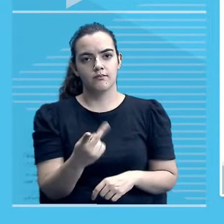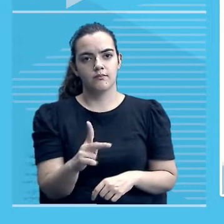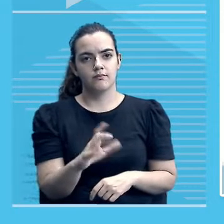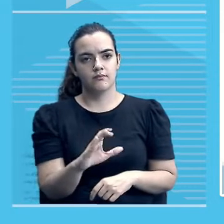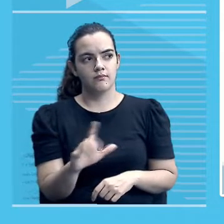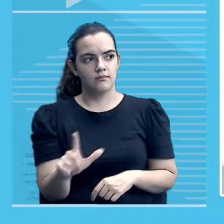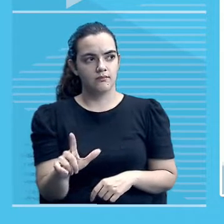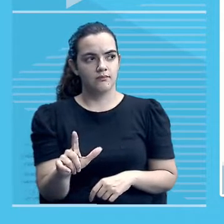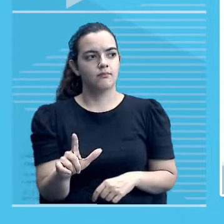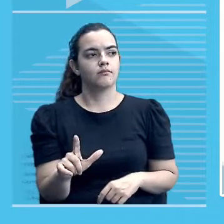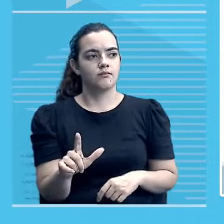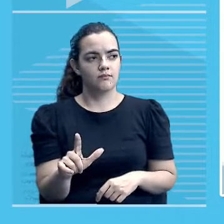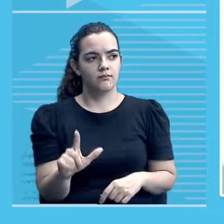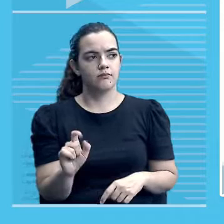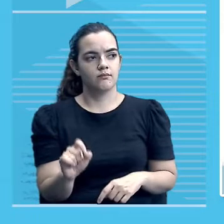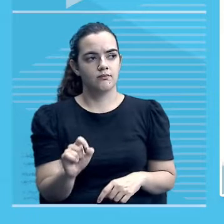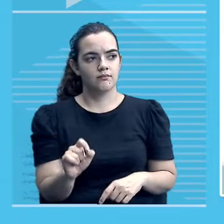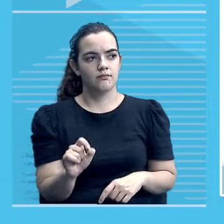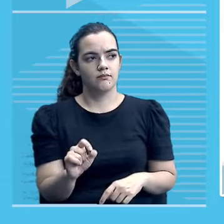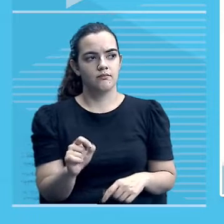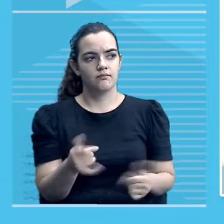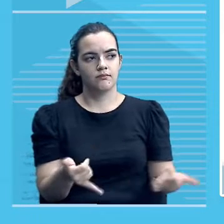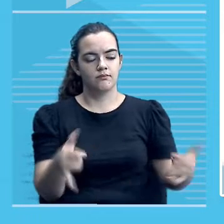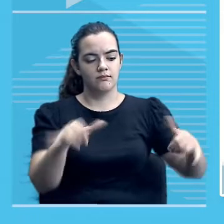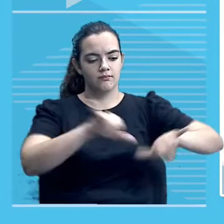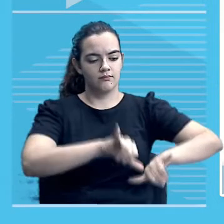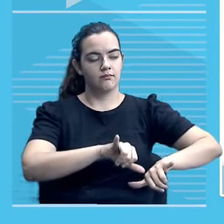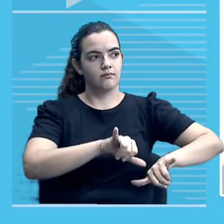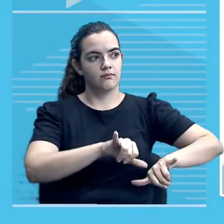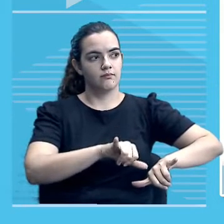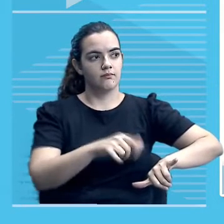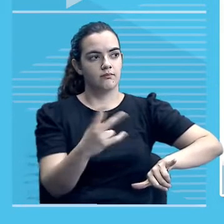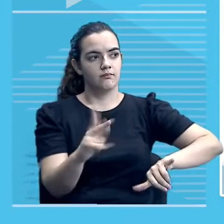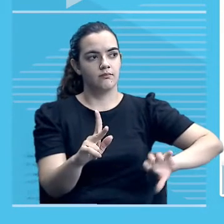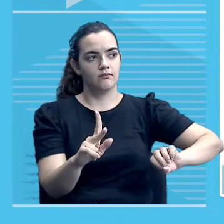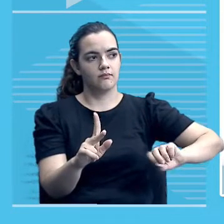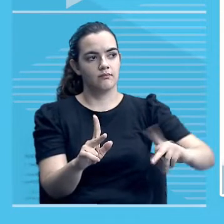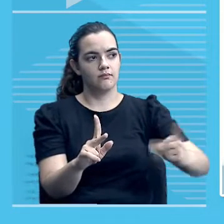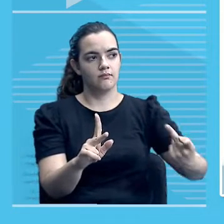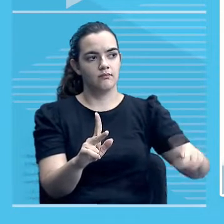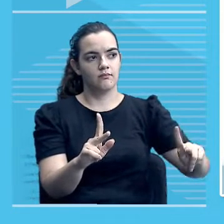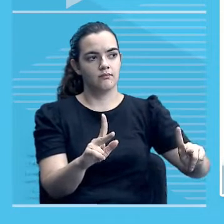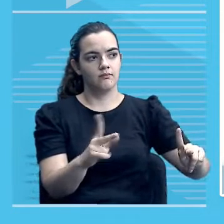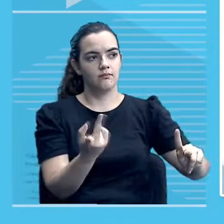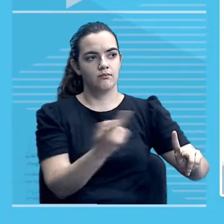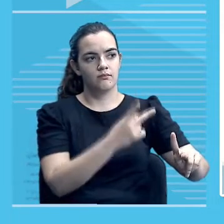sal. Tá bom? Vamos colocar um minutinho para o pessoal fazer um print aí, por favor.